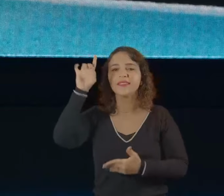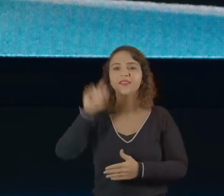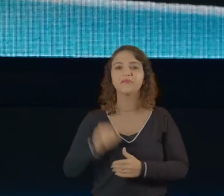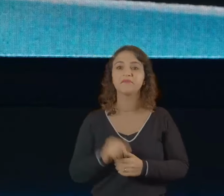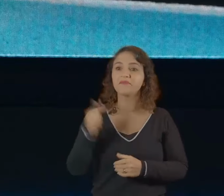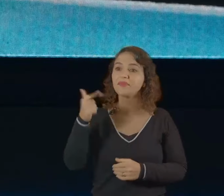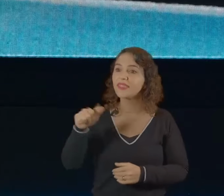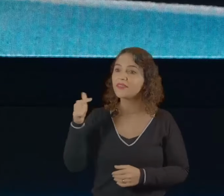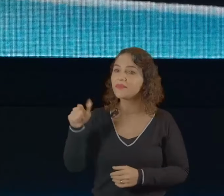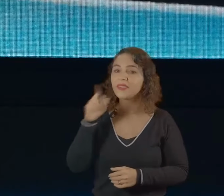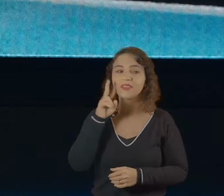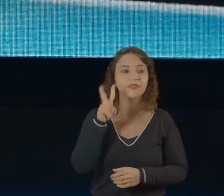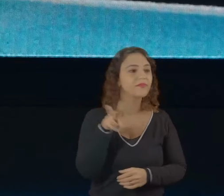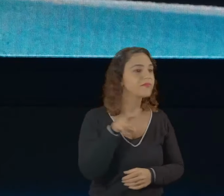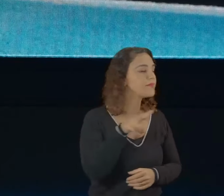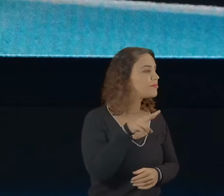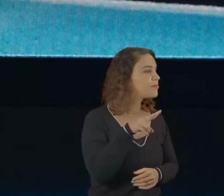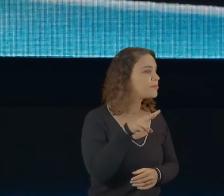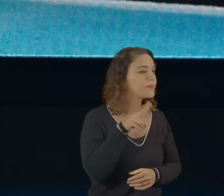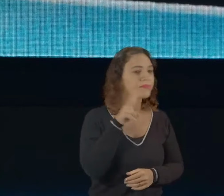alguém aqui desse lado?